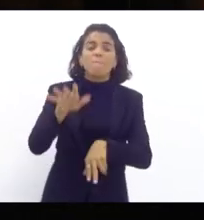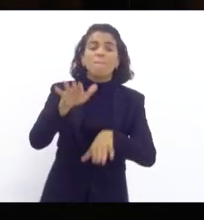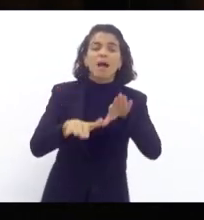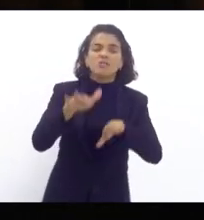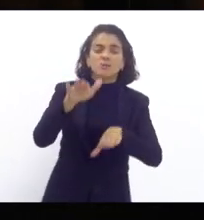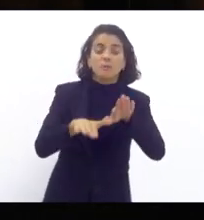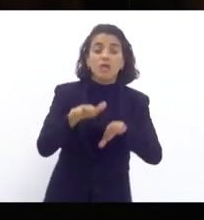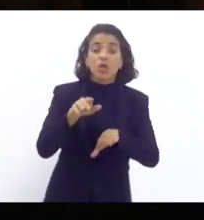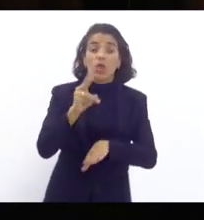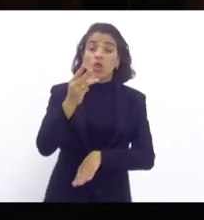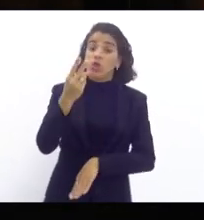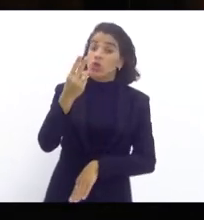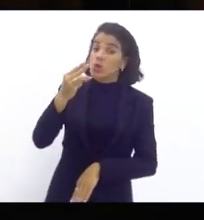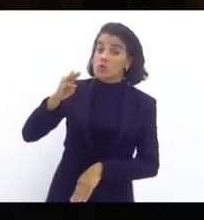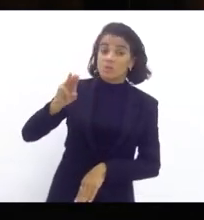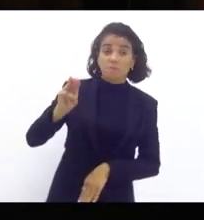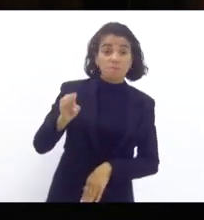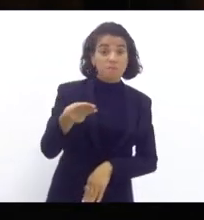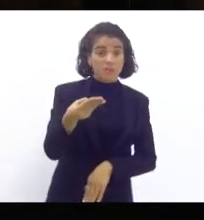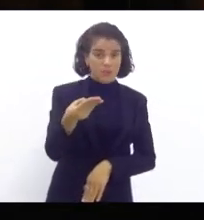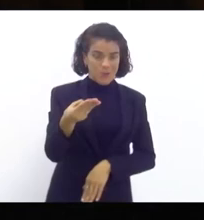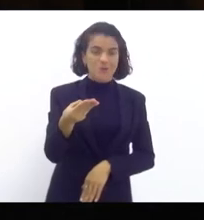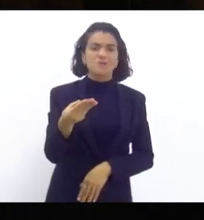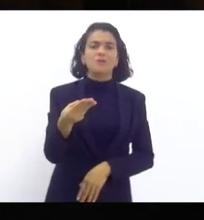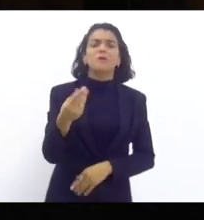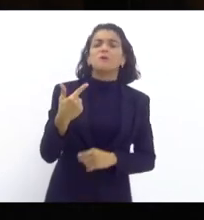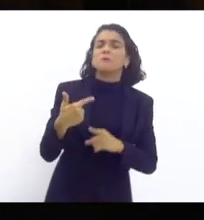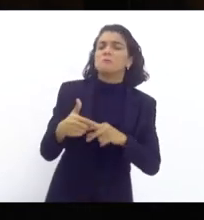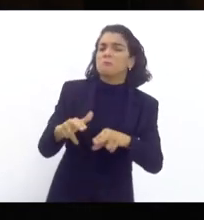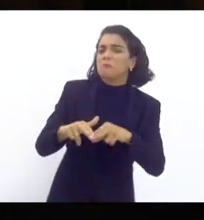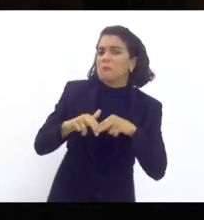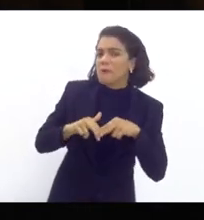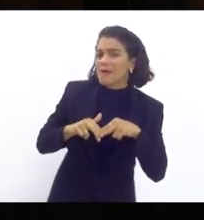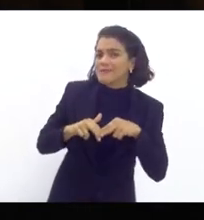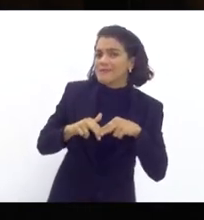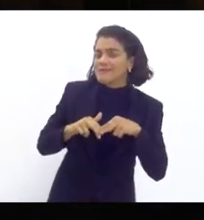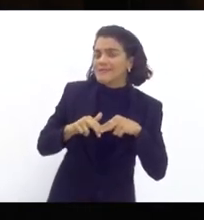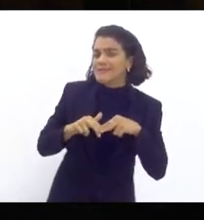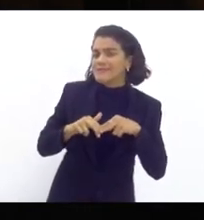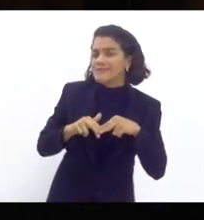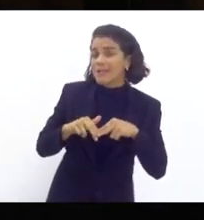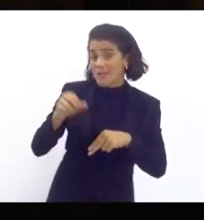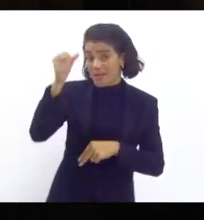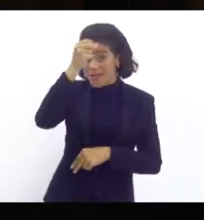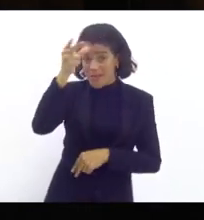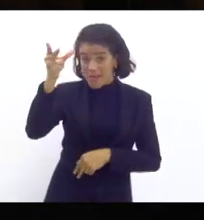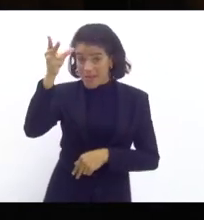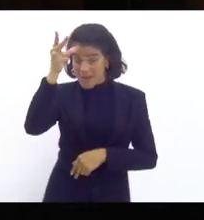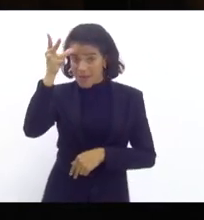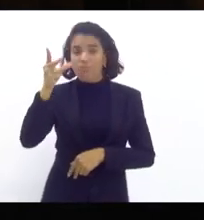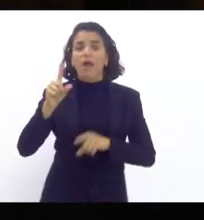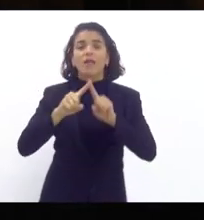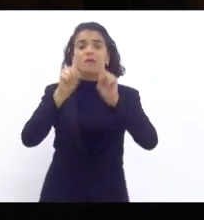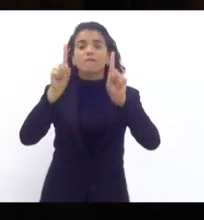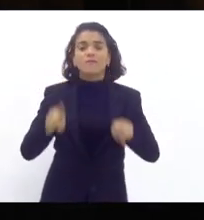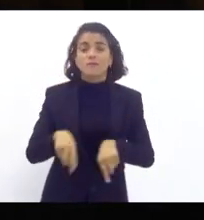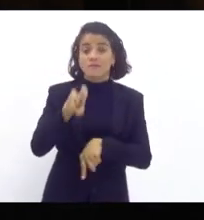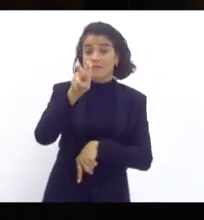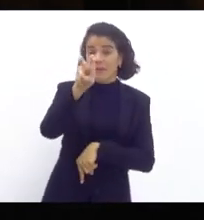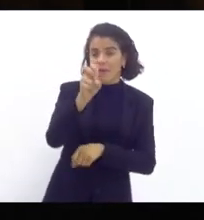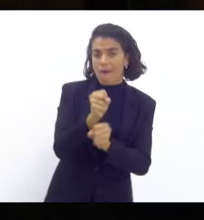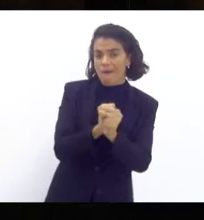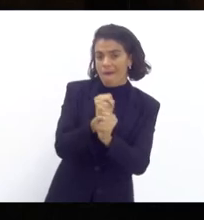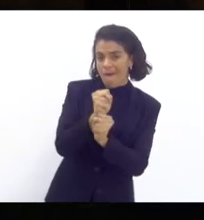2 milhões de reais. Tudo isso por conta do prefeito estar no cargo há quase